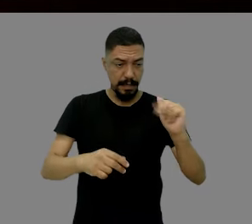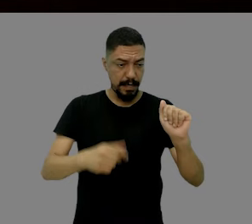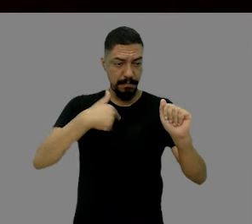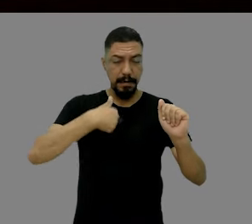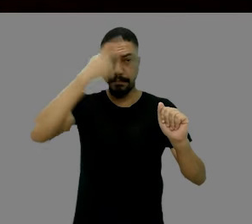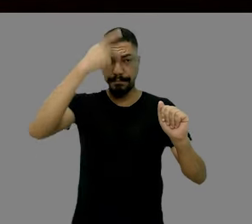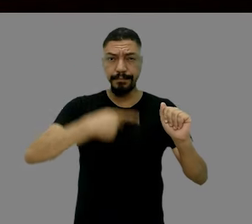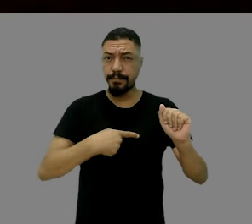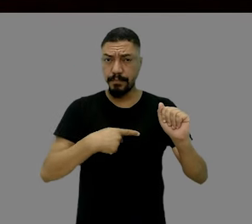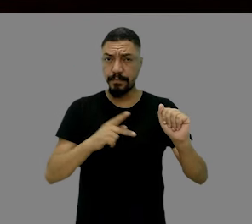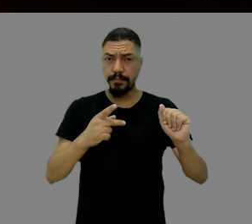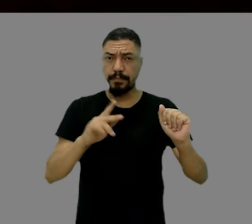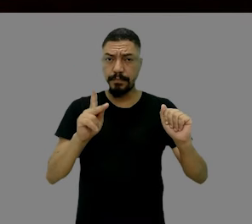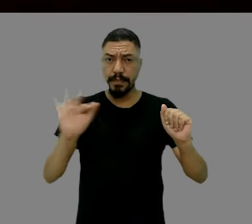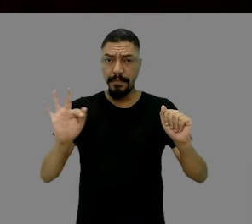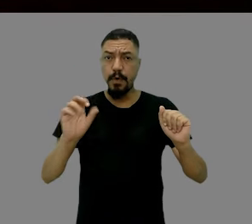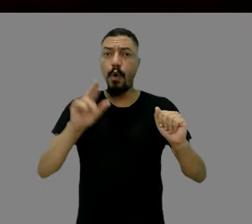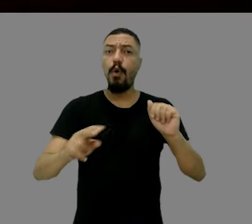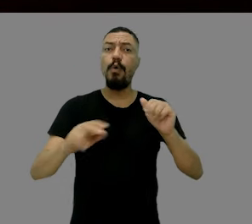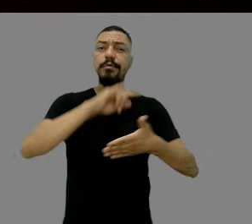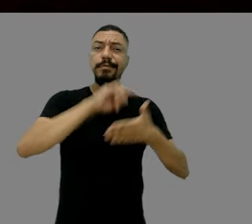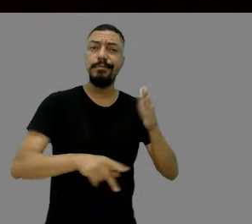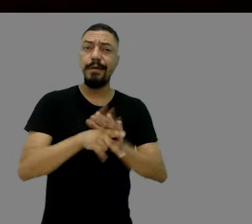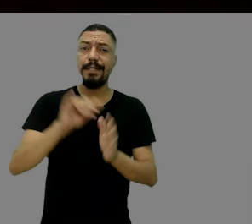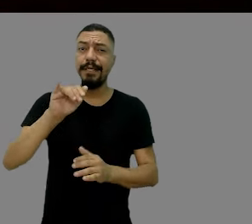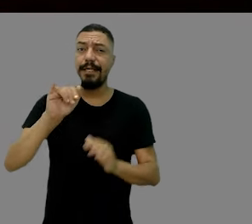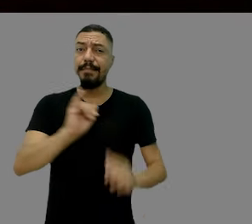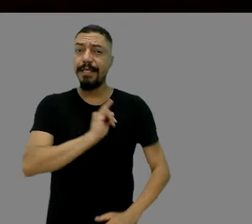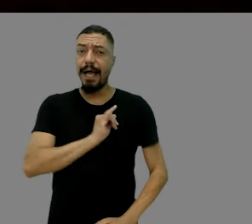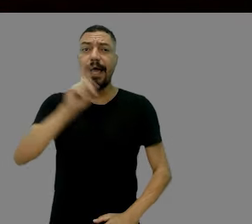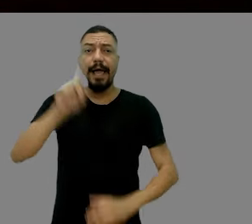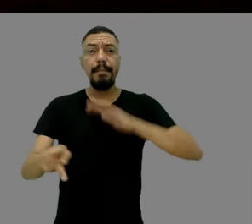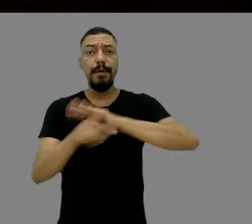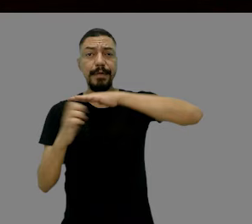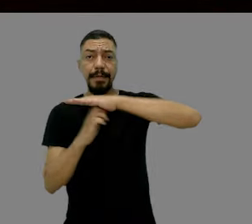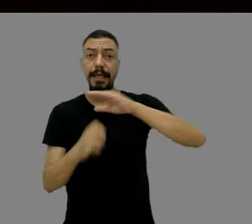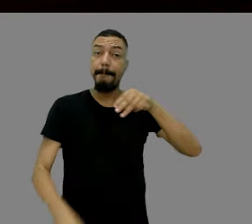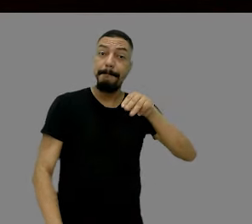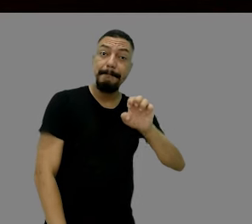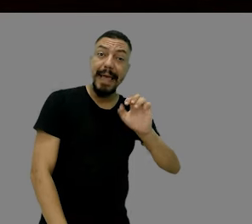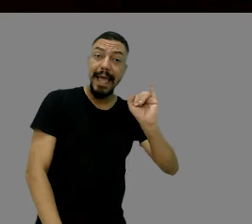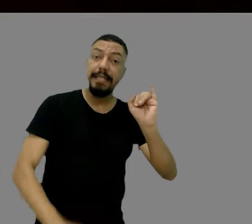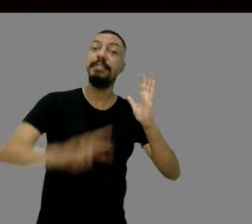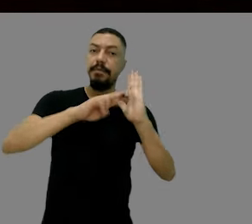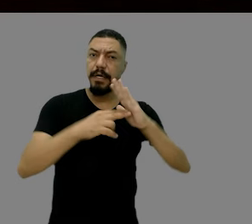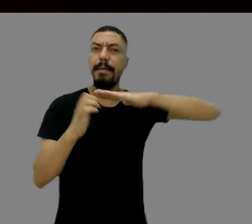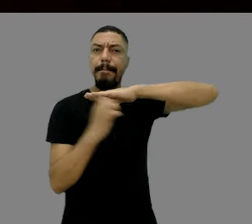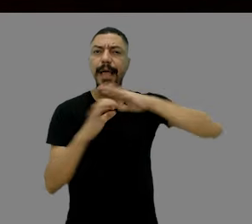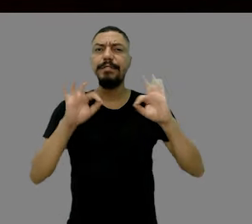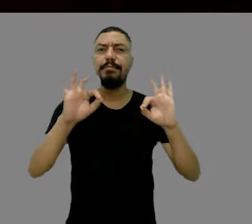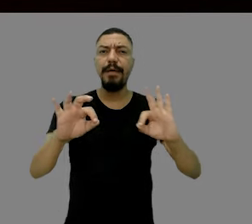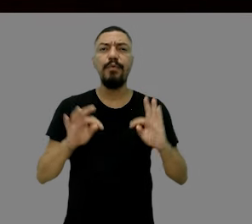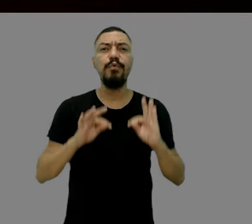ou para Ibirá empresa. Porque uma MEI é uma empresa. Isso que é importante estar claro. MEI é empresa. Todo mundo que é